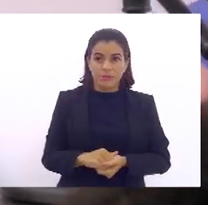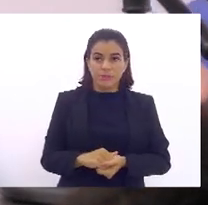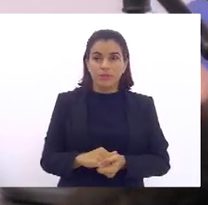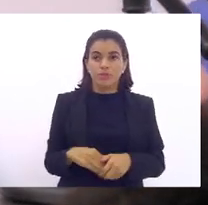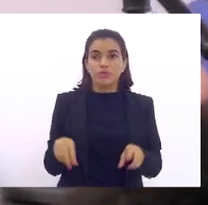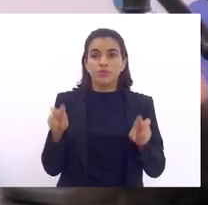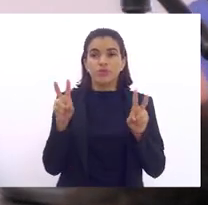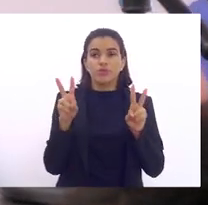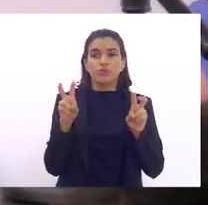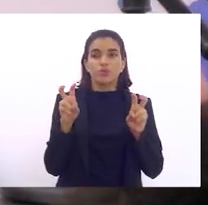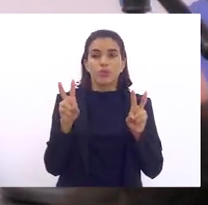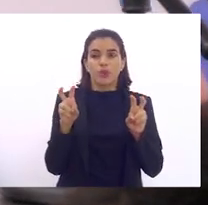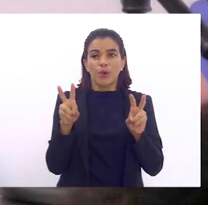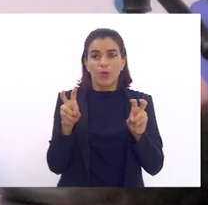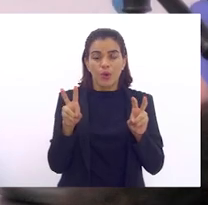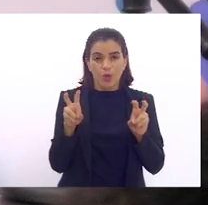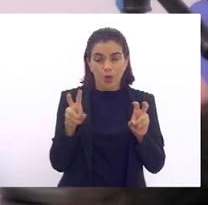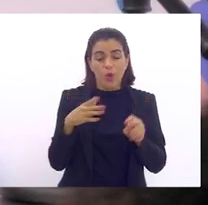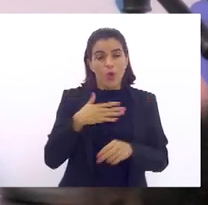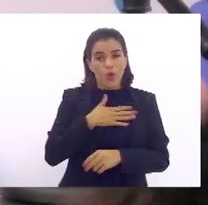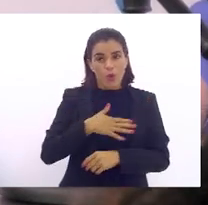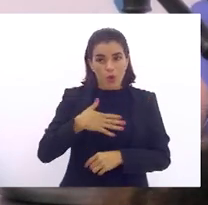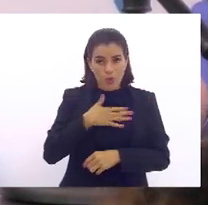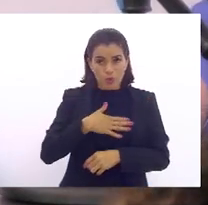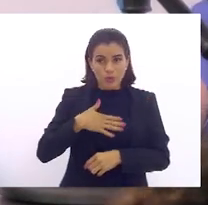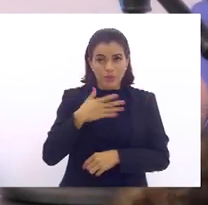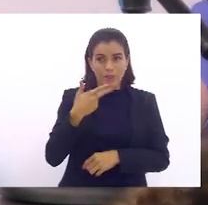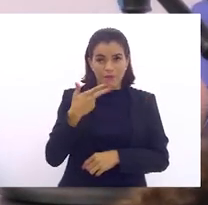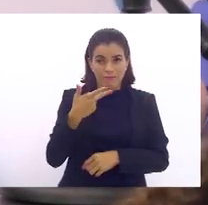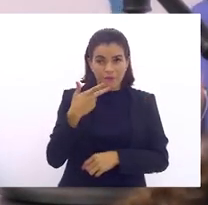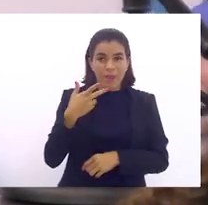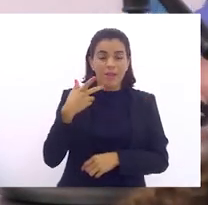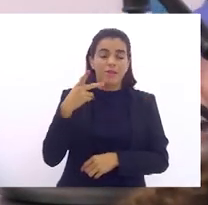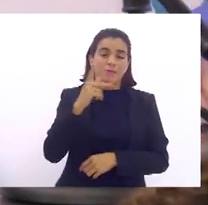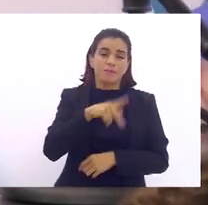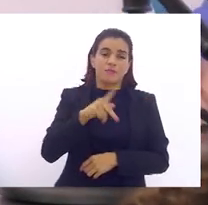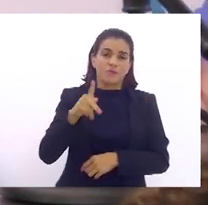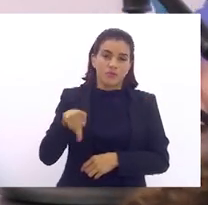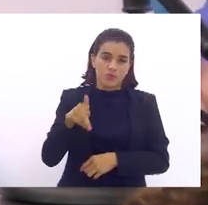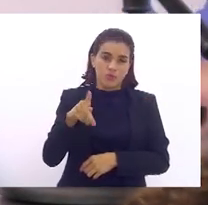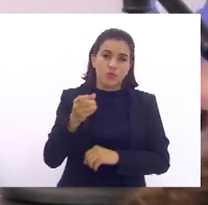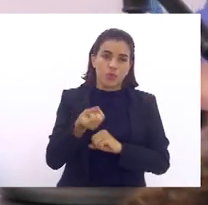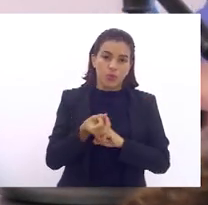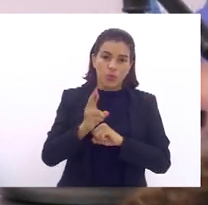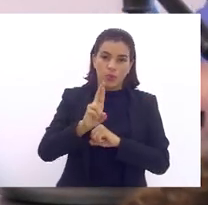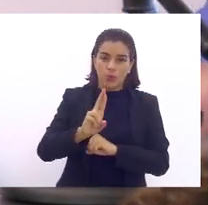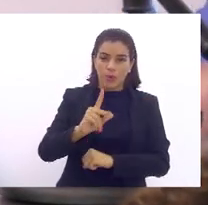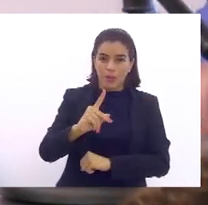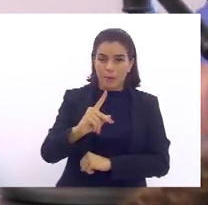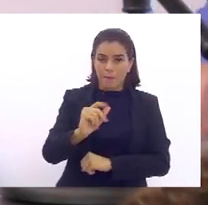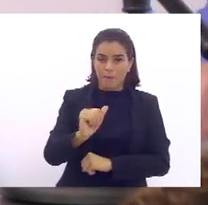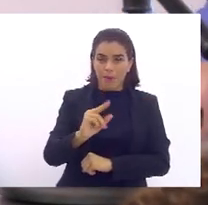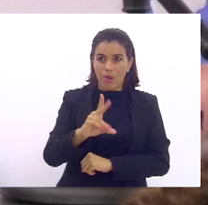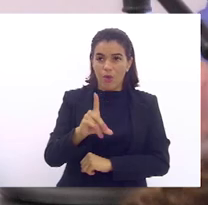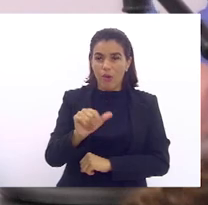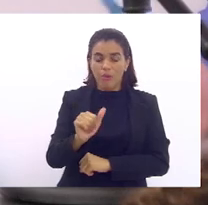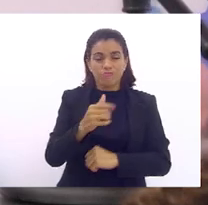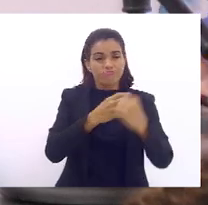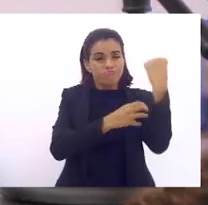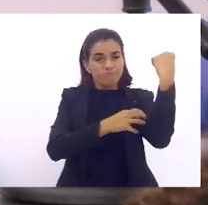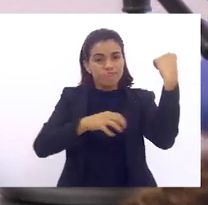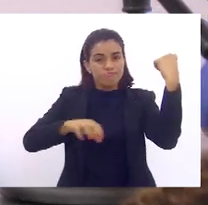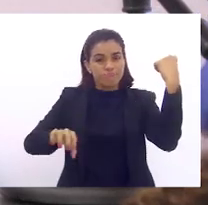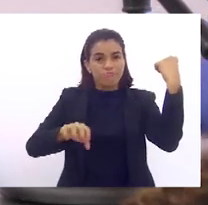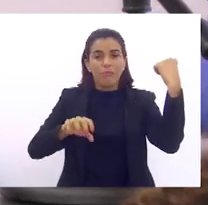relação eu gostei muito da fala da Dra Paula professora eh de uma de um empoderamento através de saber